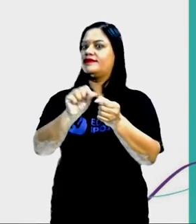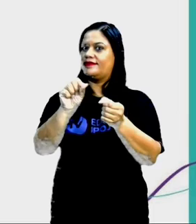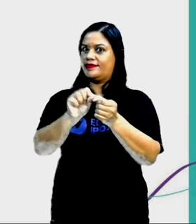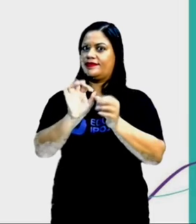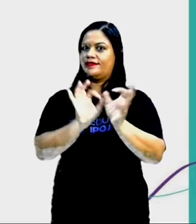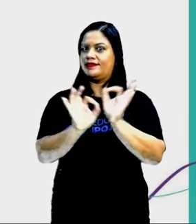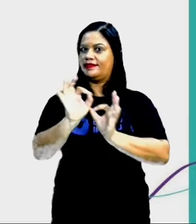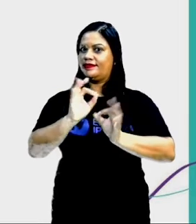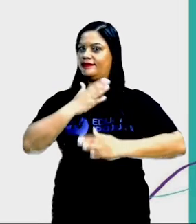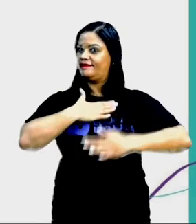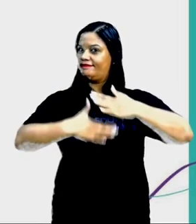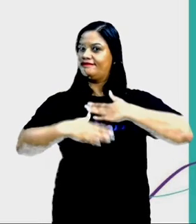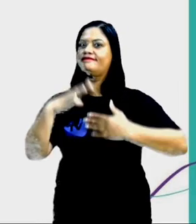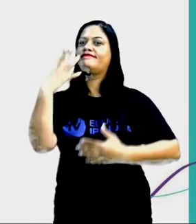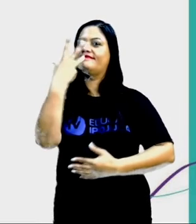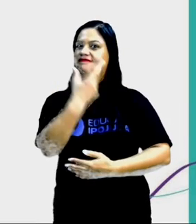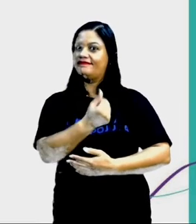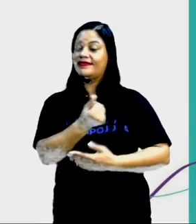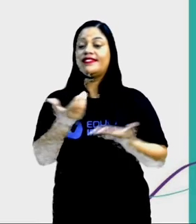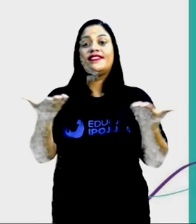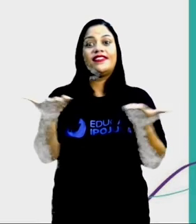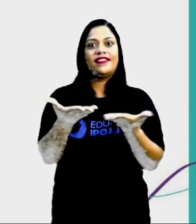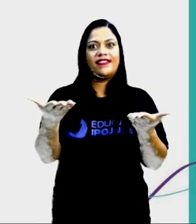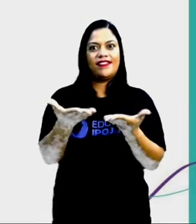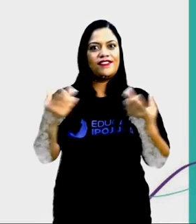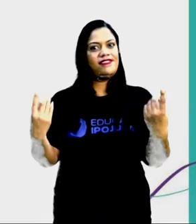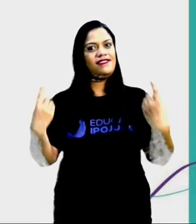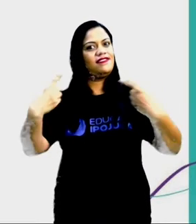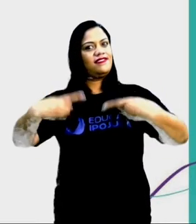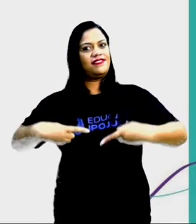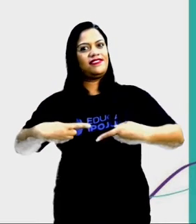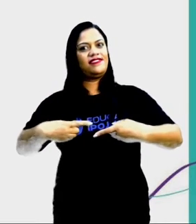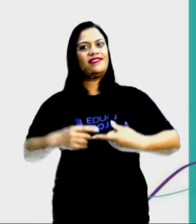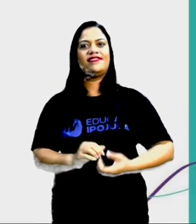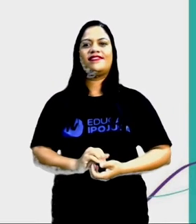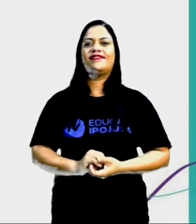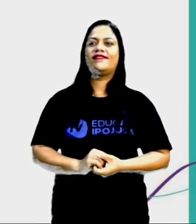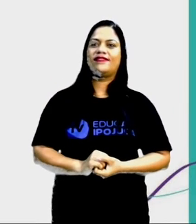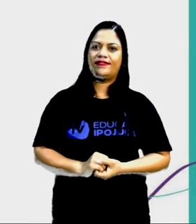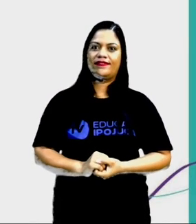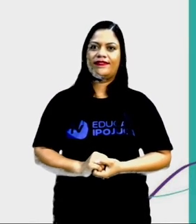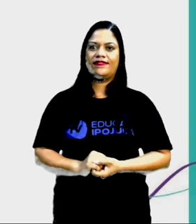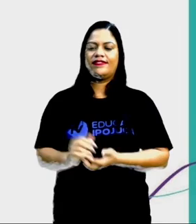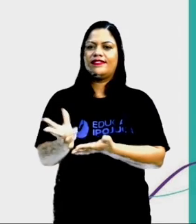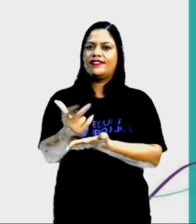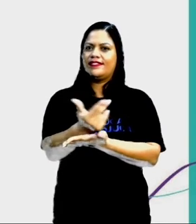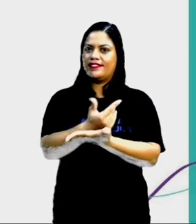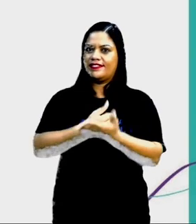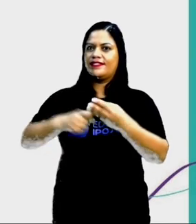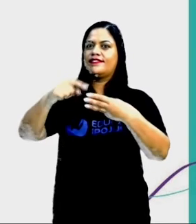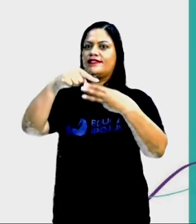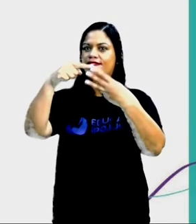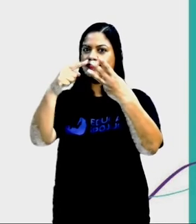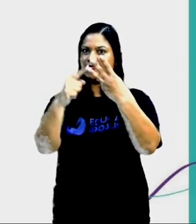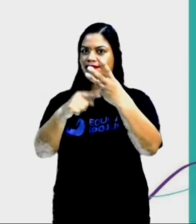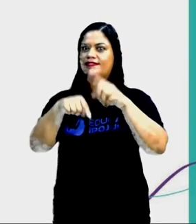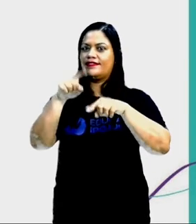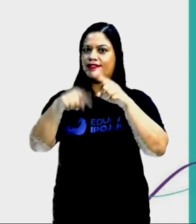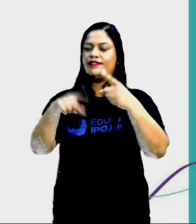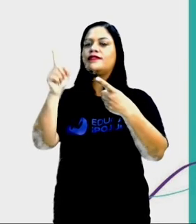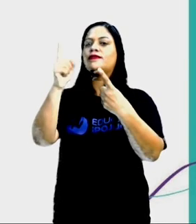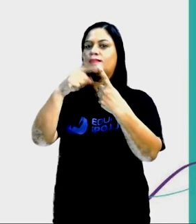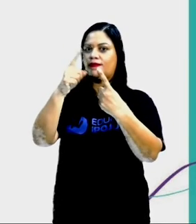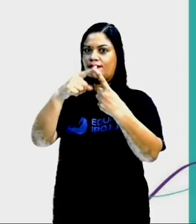roupa. Agora vamos para o nosso desafio. Desenhe 3 objetos. Um feito